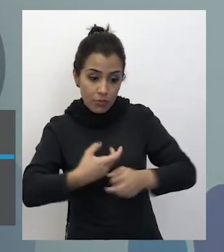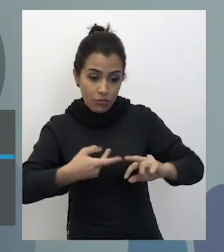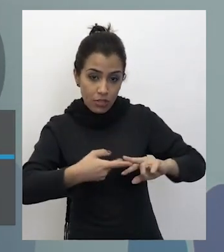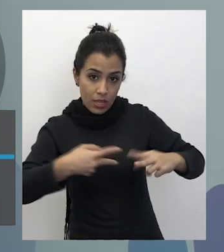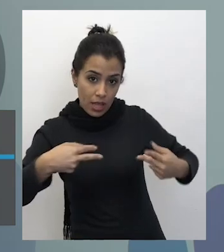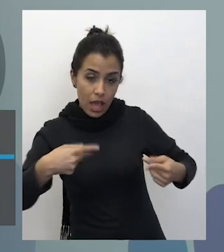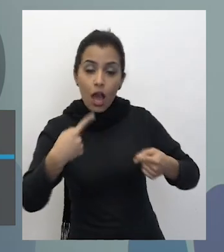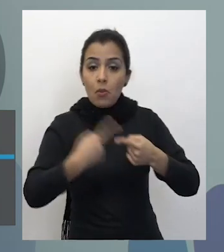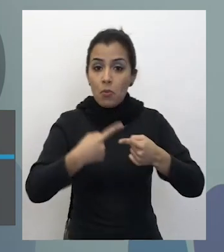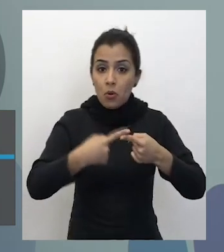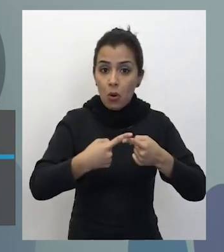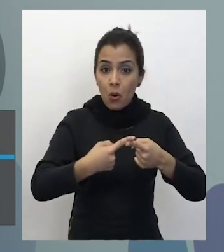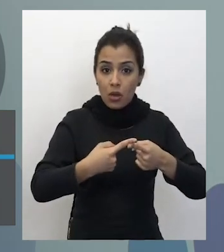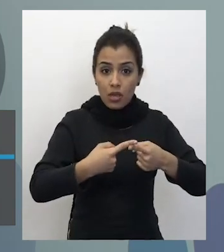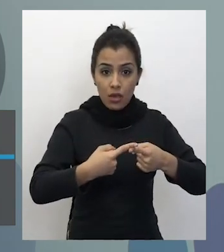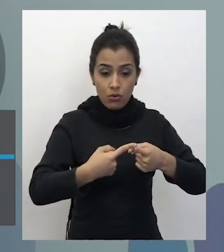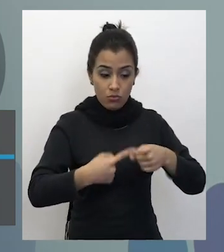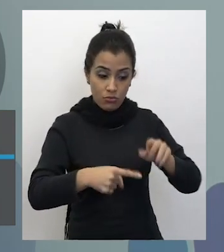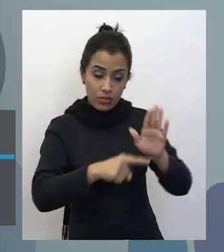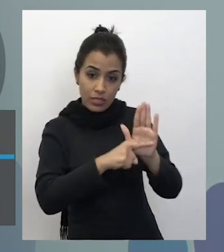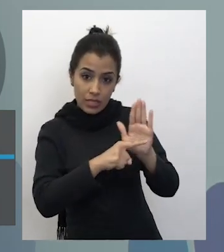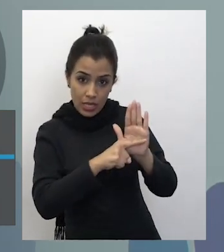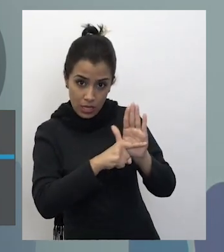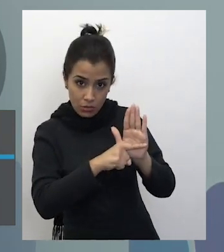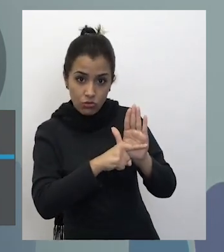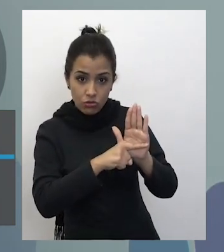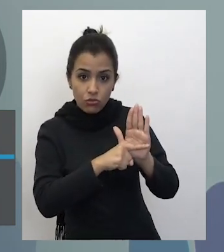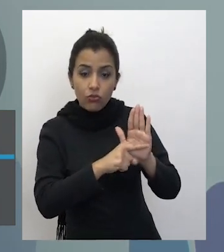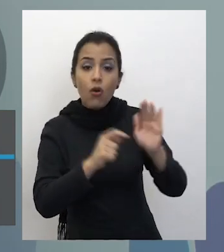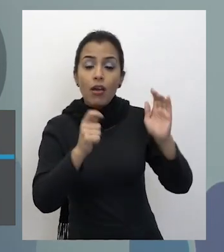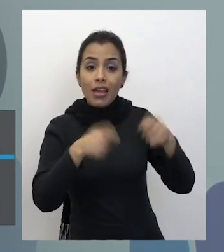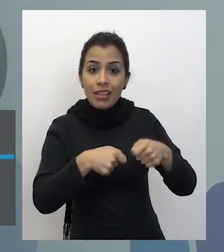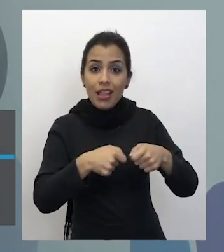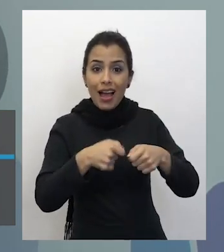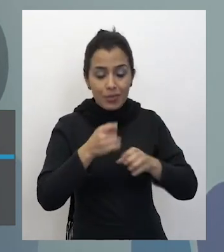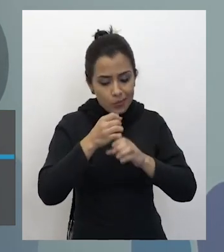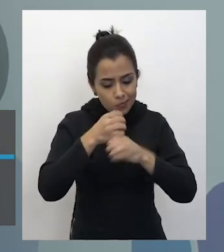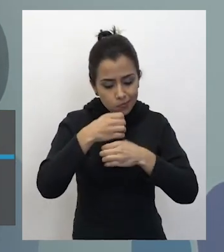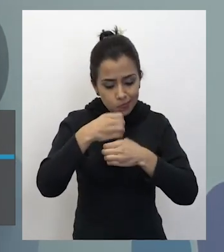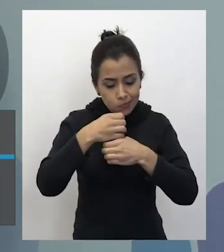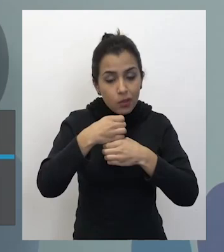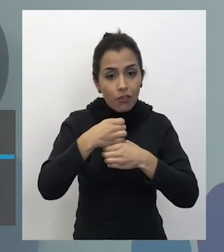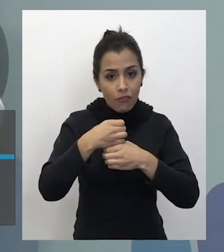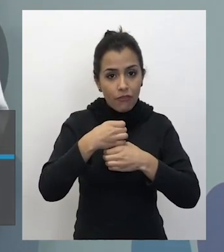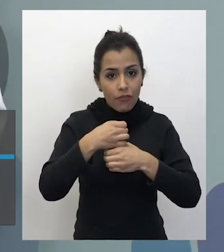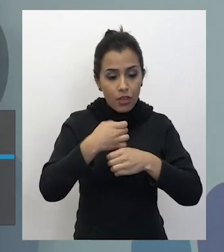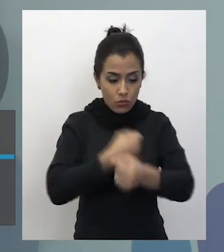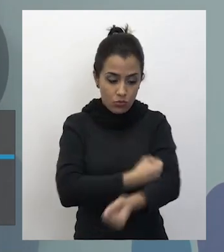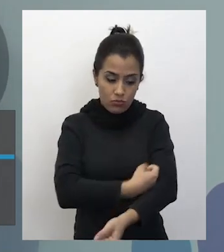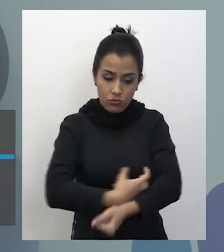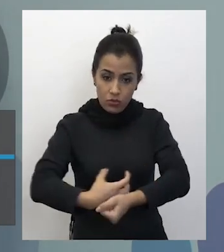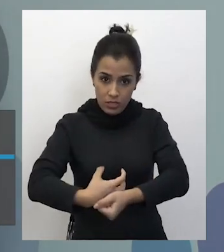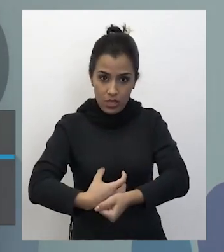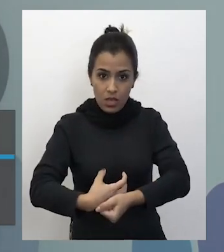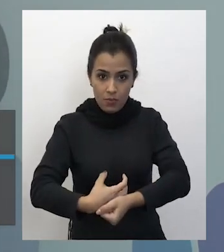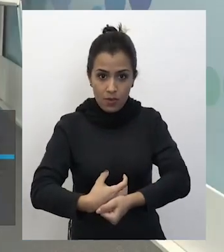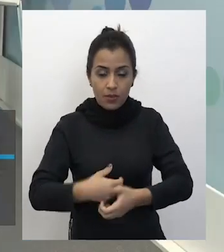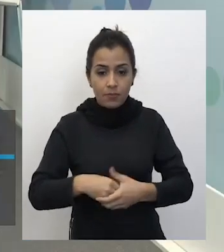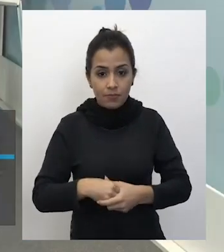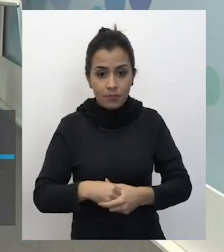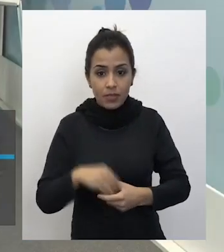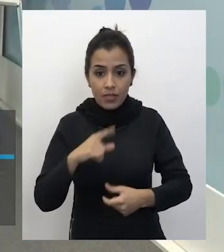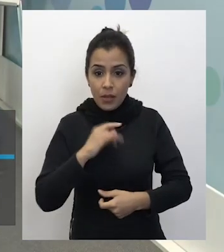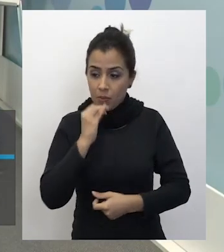carga negativa para eu poder resolver o exame de DNA. A gente tem aqui com a gente, né, o professor Magno,